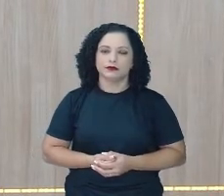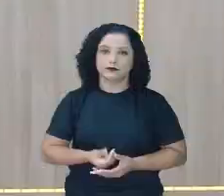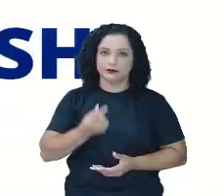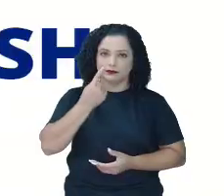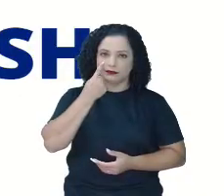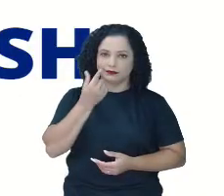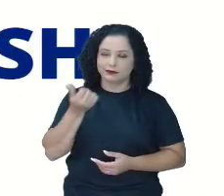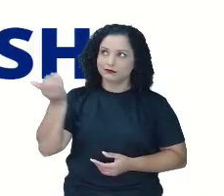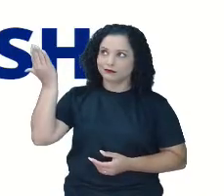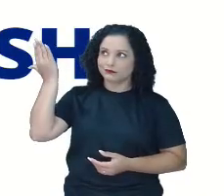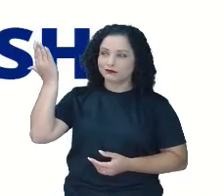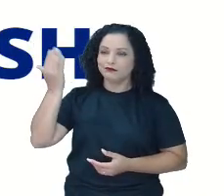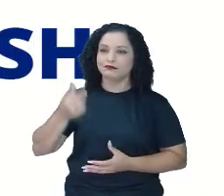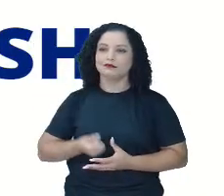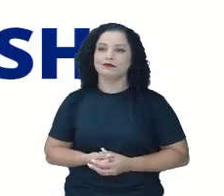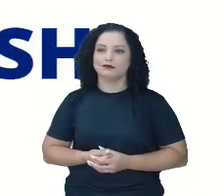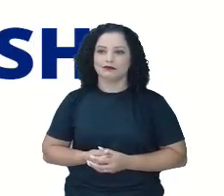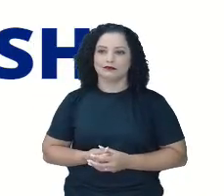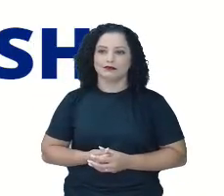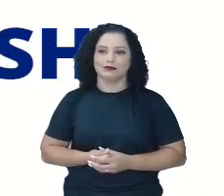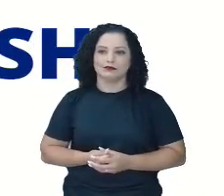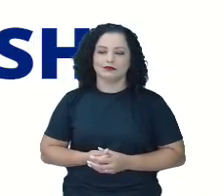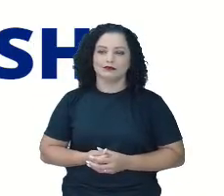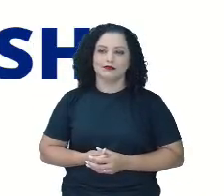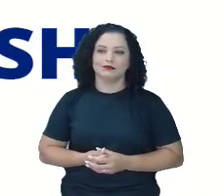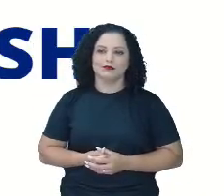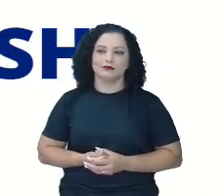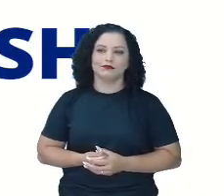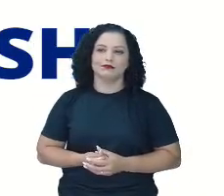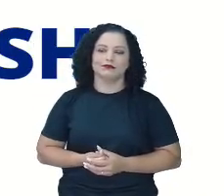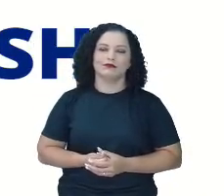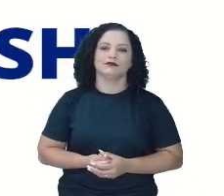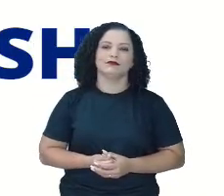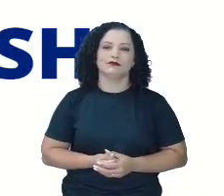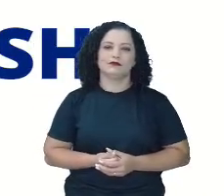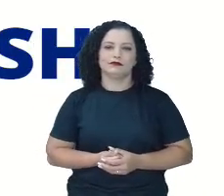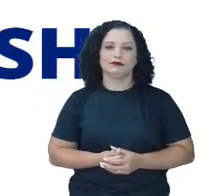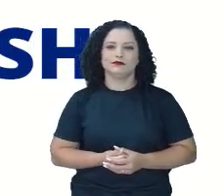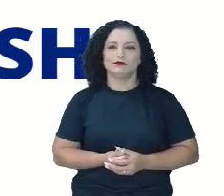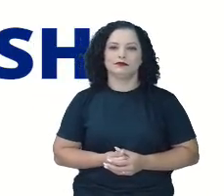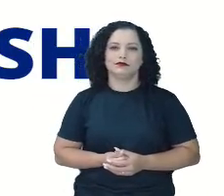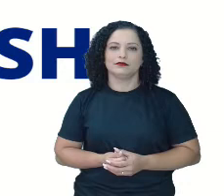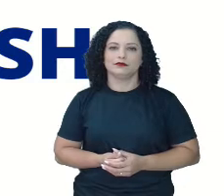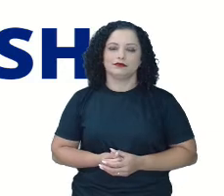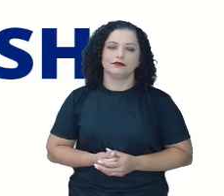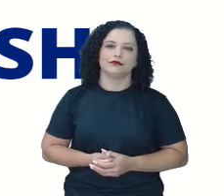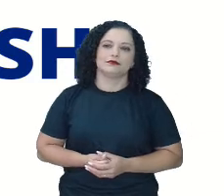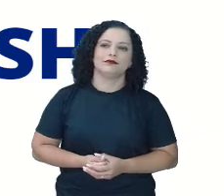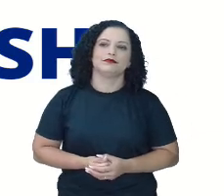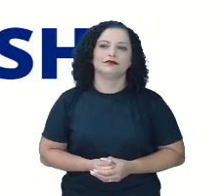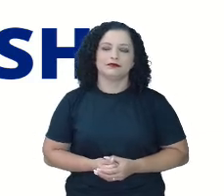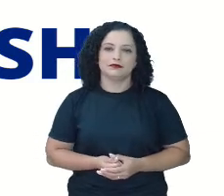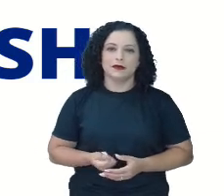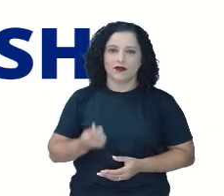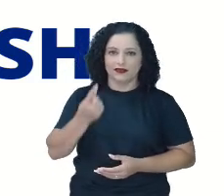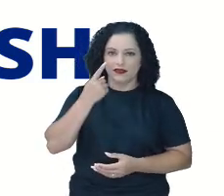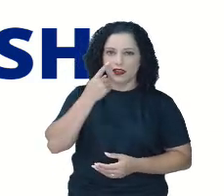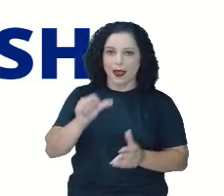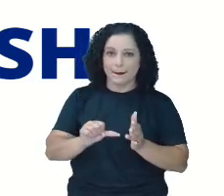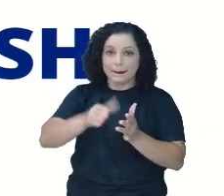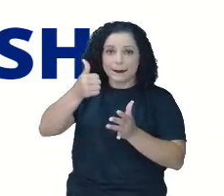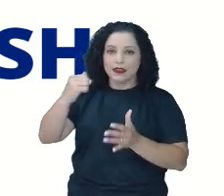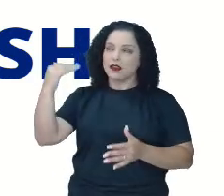delas. Watch, box e brush. Tá? Watch, que você está vendo